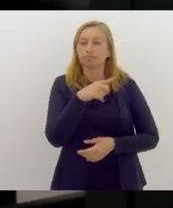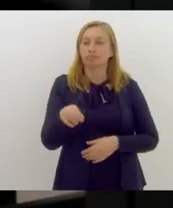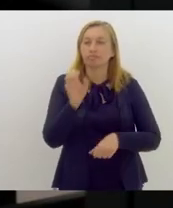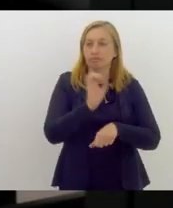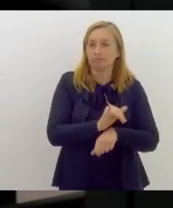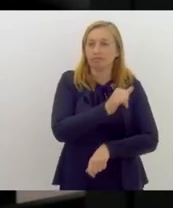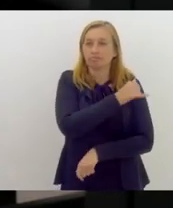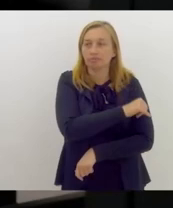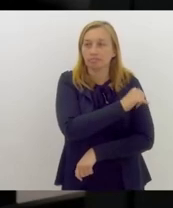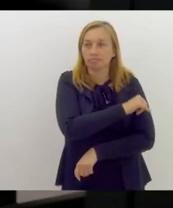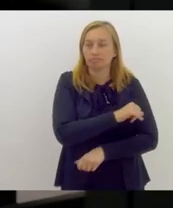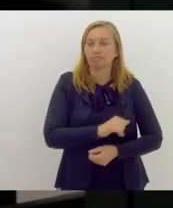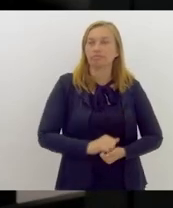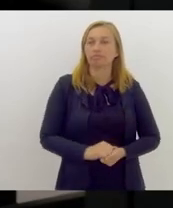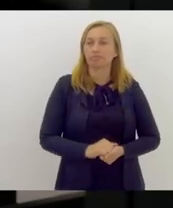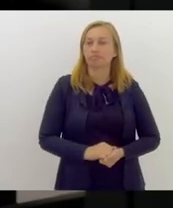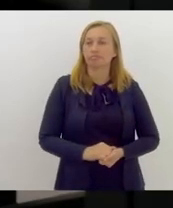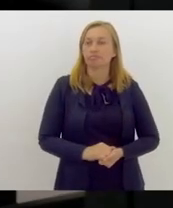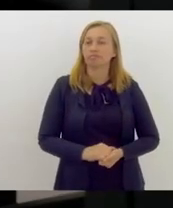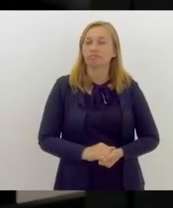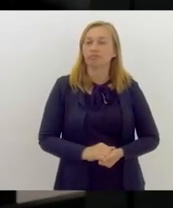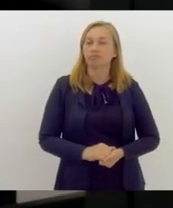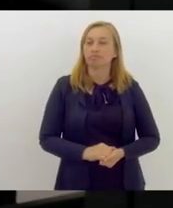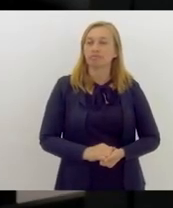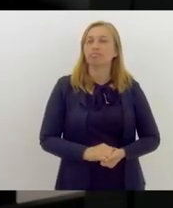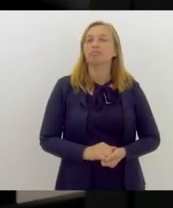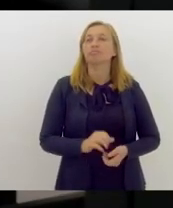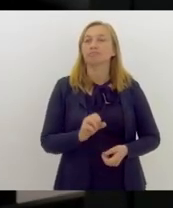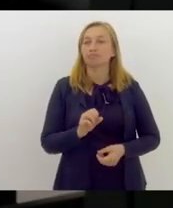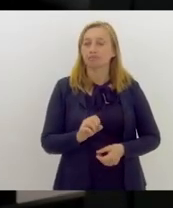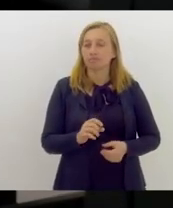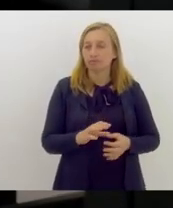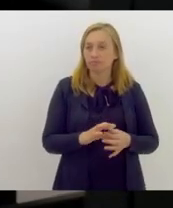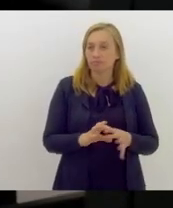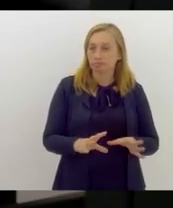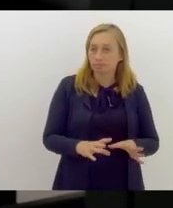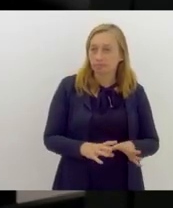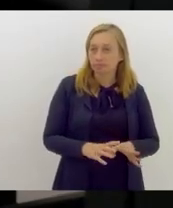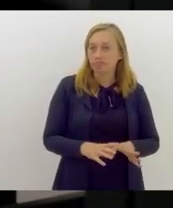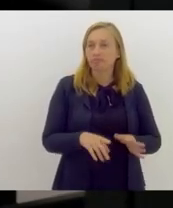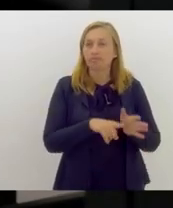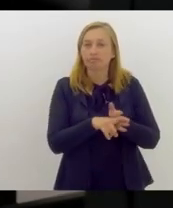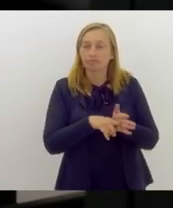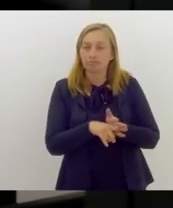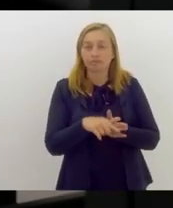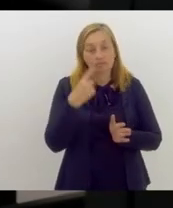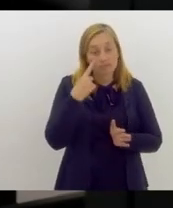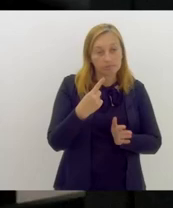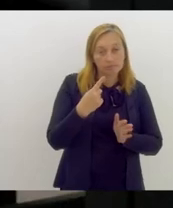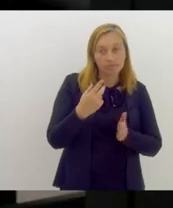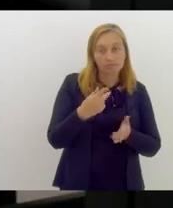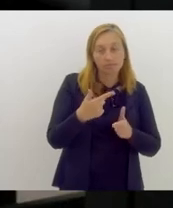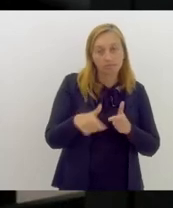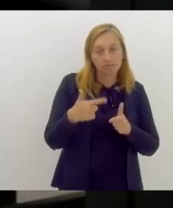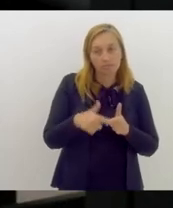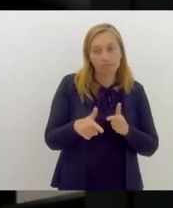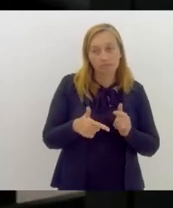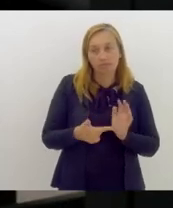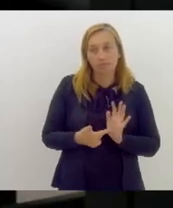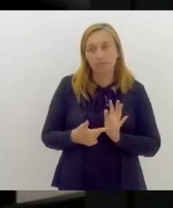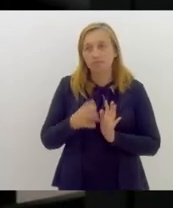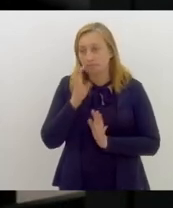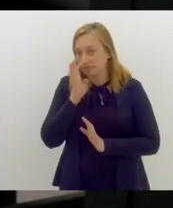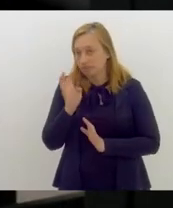de dispensar foi feita dispensa o Instituto arayara identificou esse problema e acionou prontamente